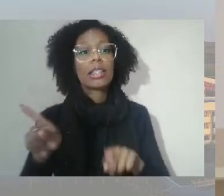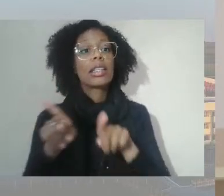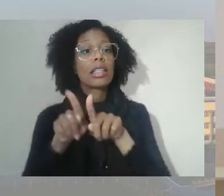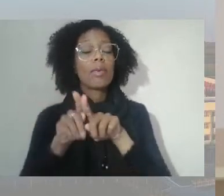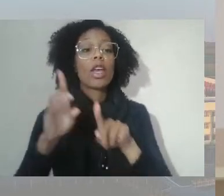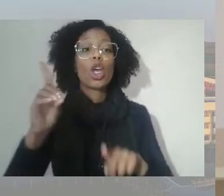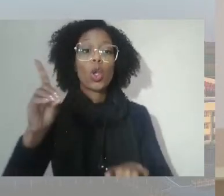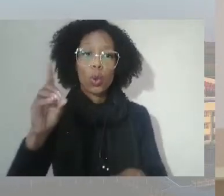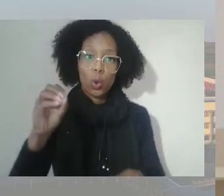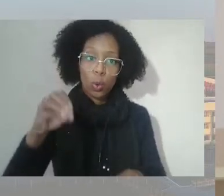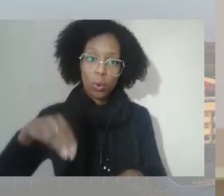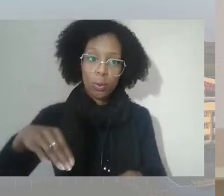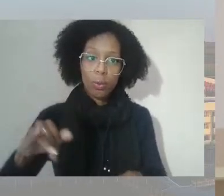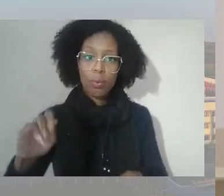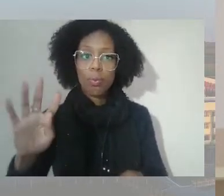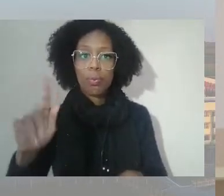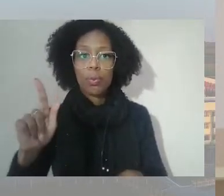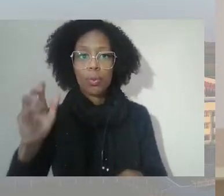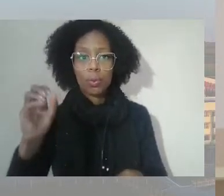Compondo com o Cássio, né, Cássio?